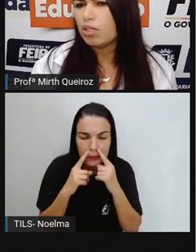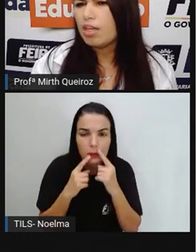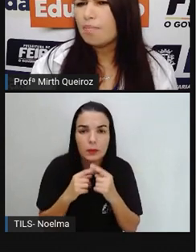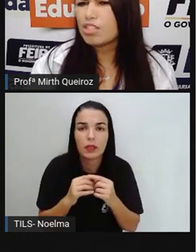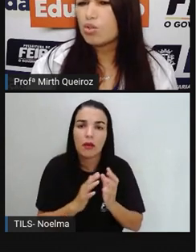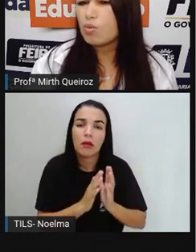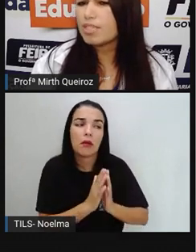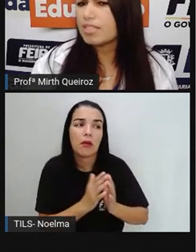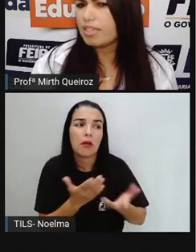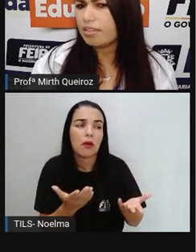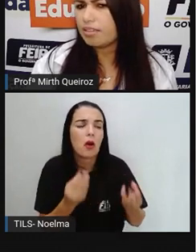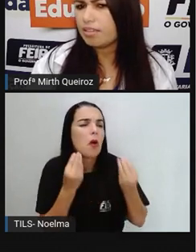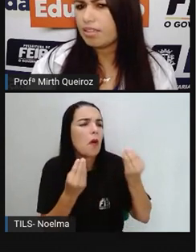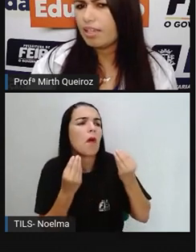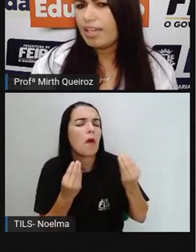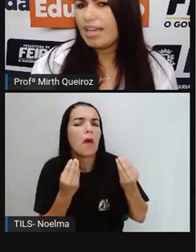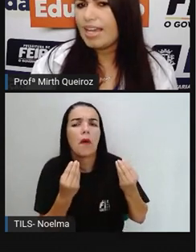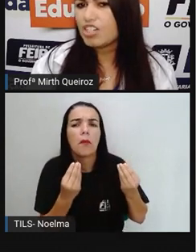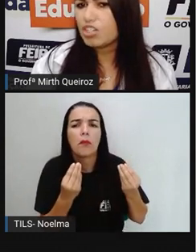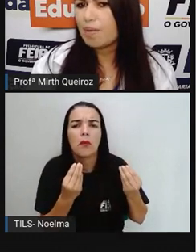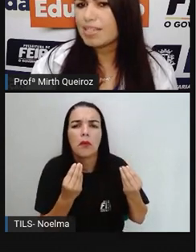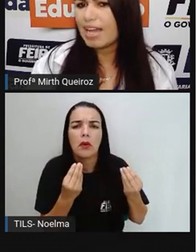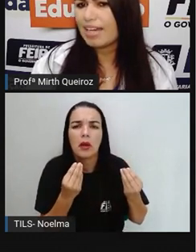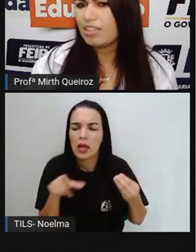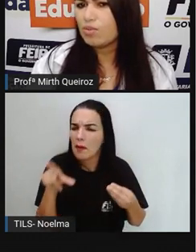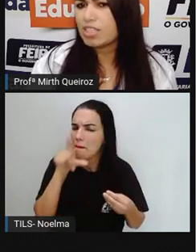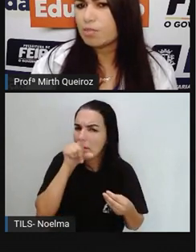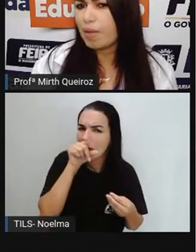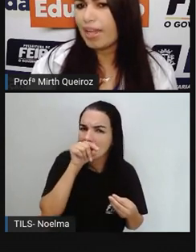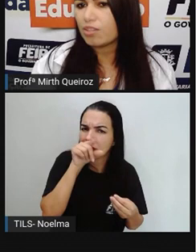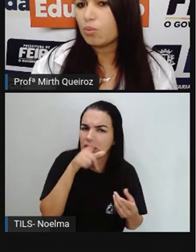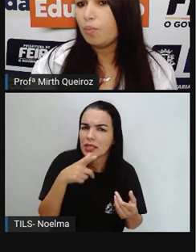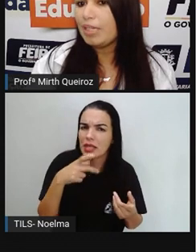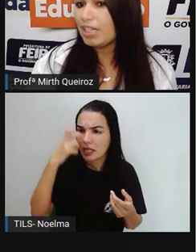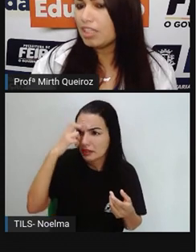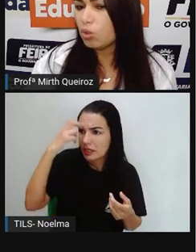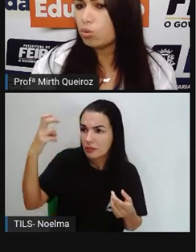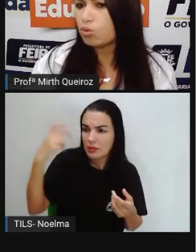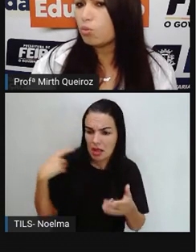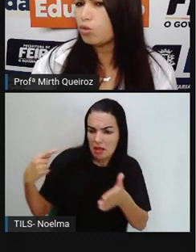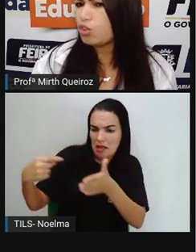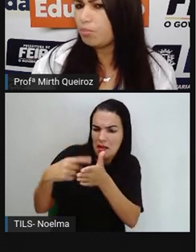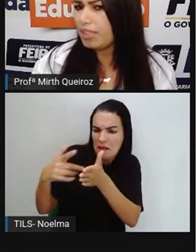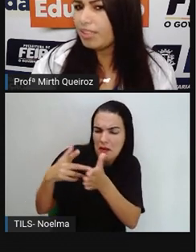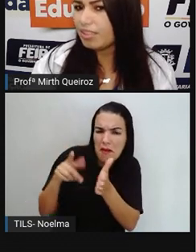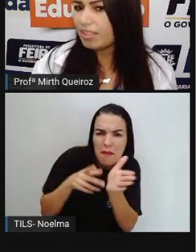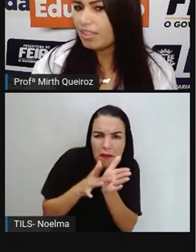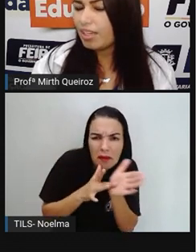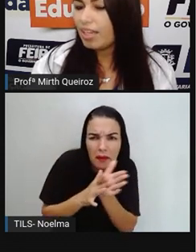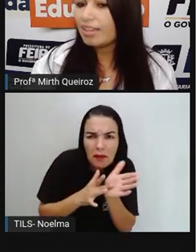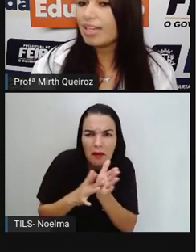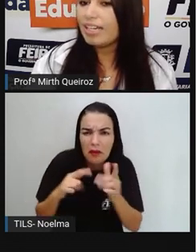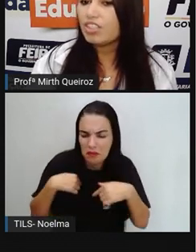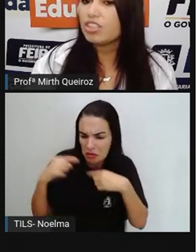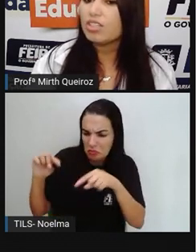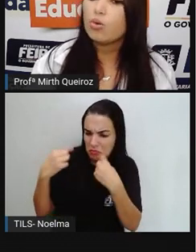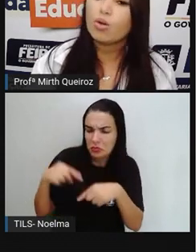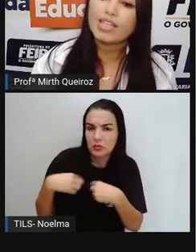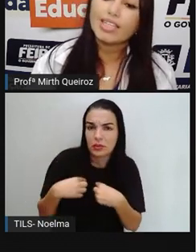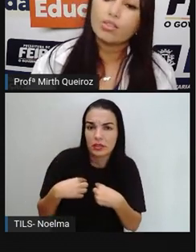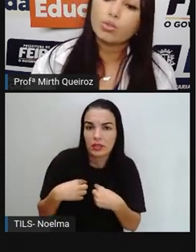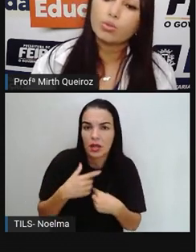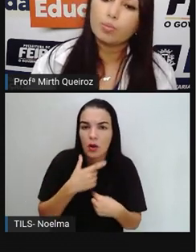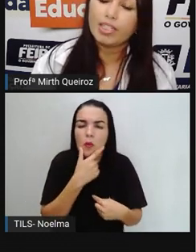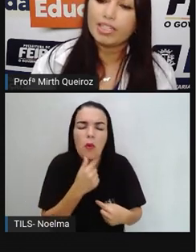lamentou: "Mas como assim? Este passarinho esperto me enganou, zombou de mim?" Triste,